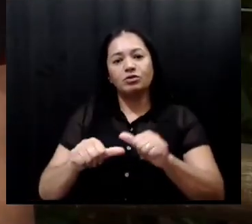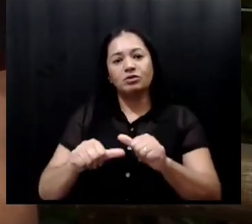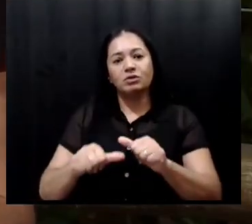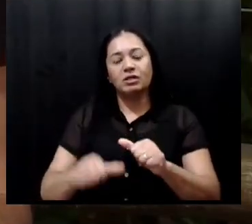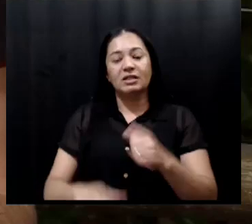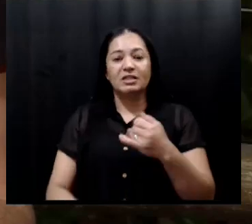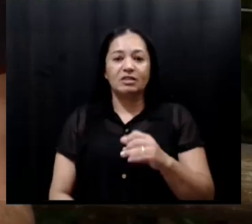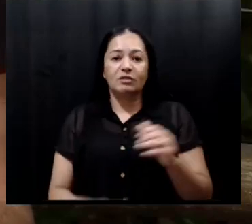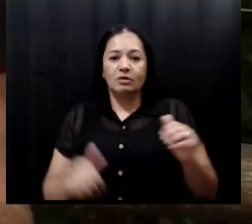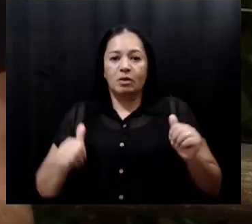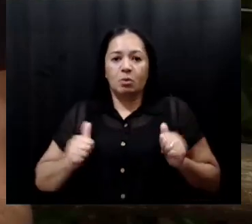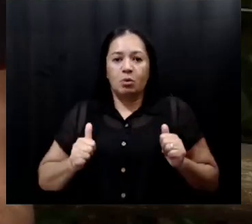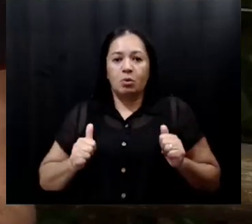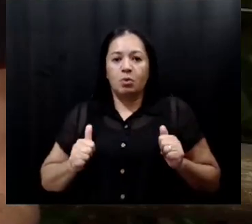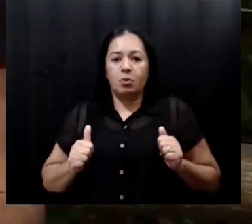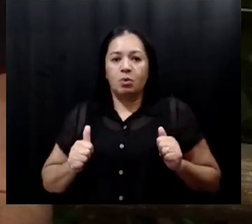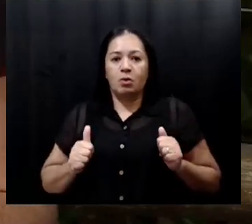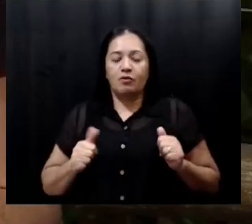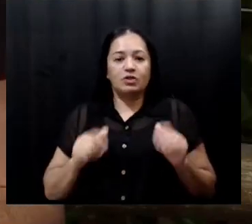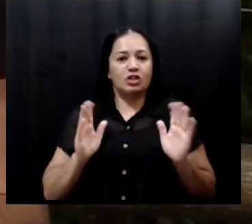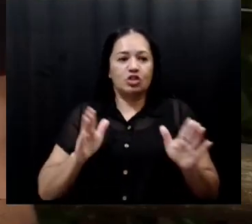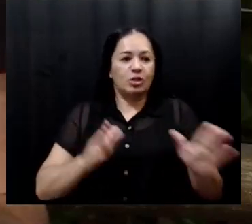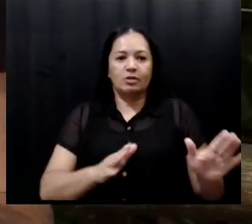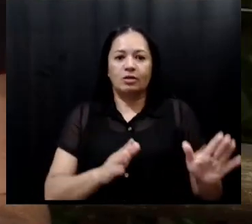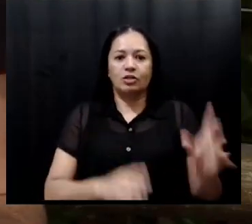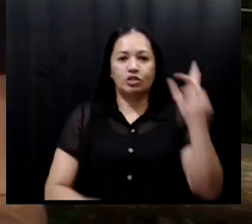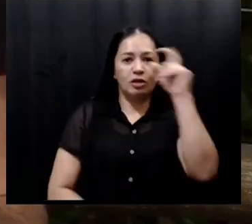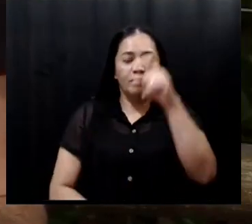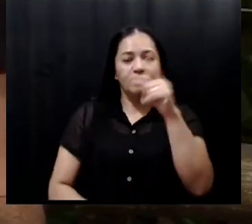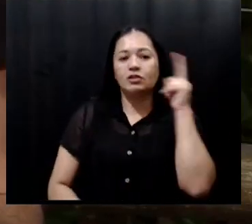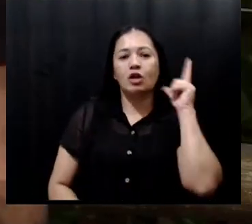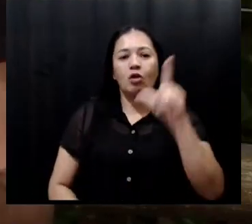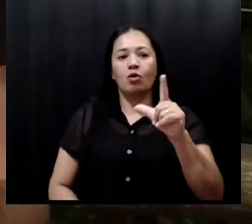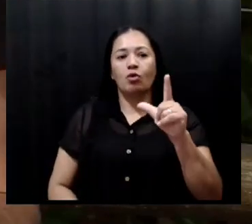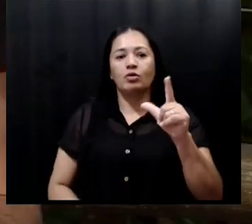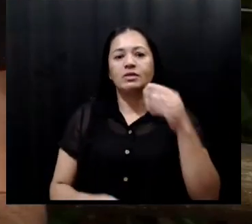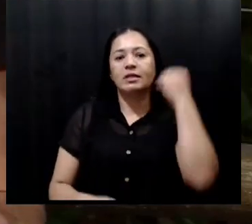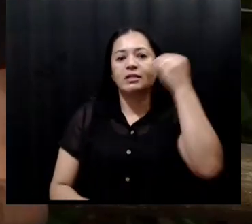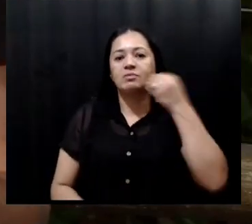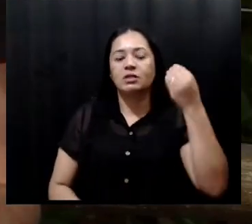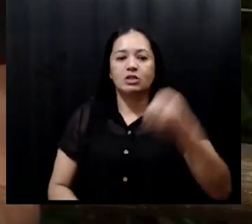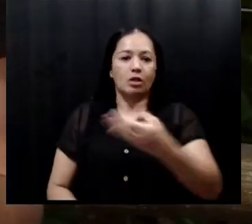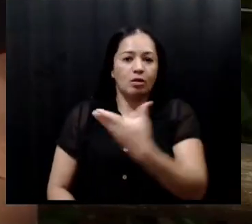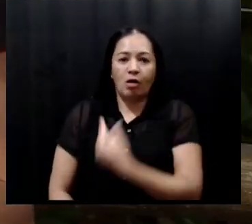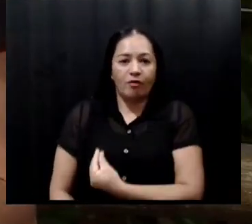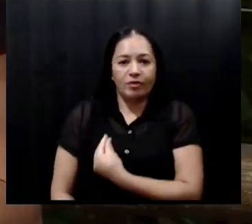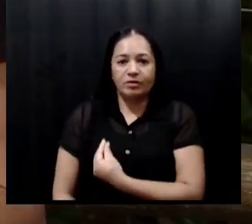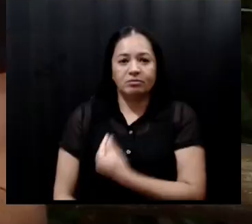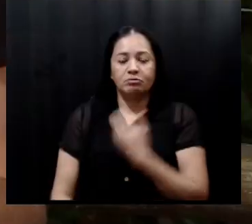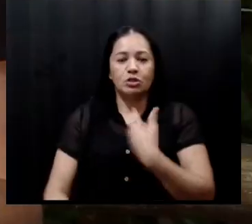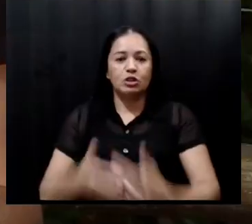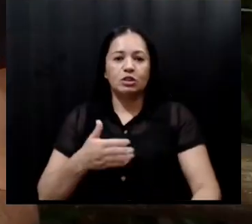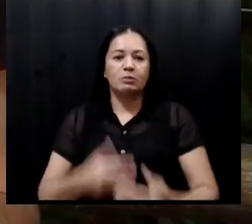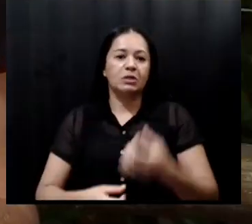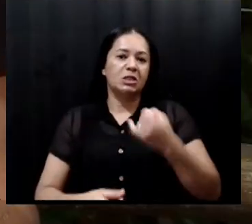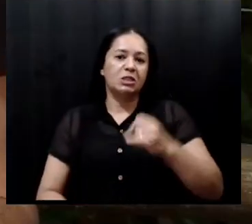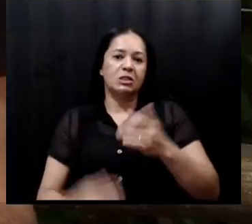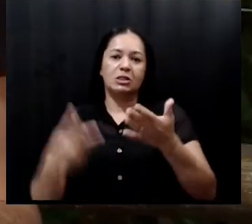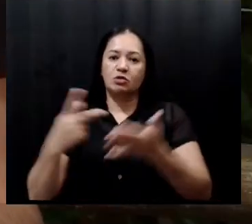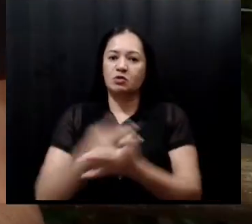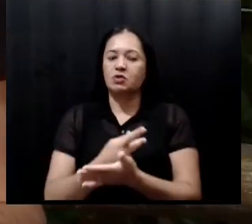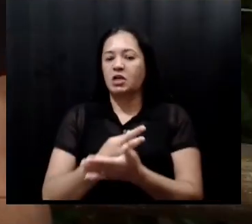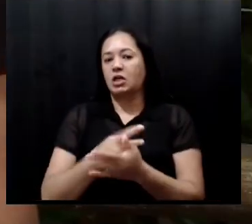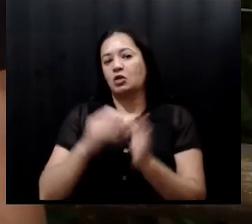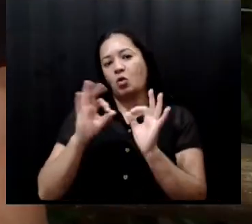onde você já estava, dificilmente você vai conseguir ter experiências novas na vida. Independentemente de dar certo ou de dar errado, né? Obviamente a gente sempre torce